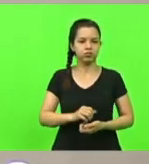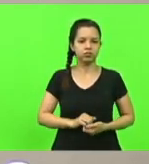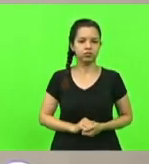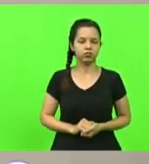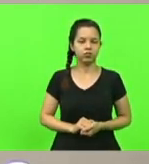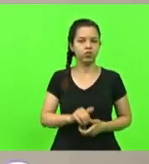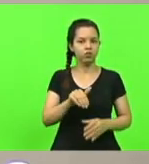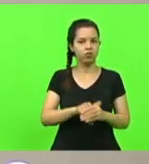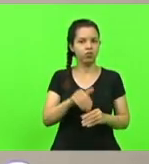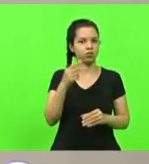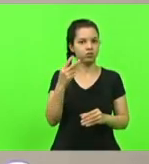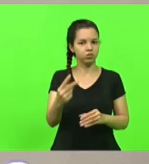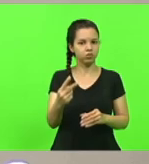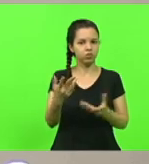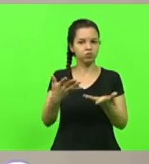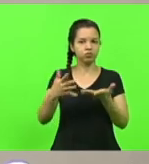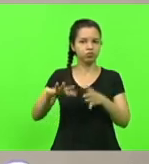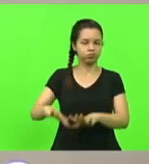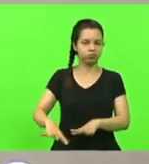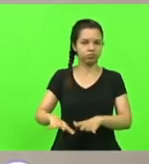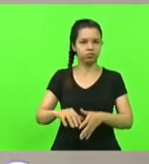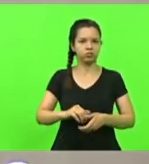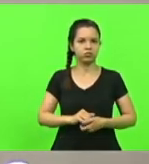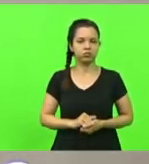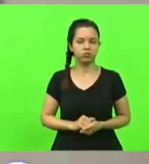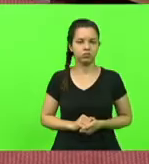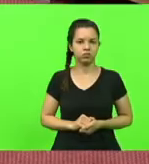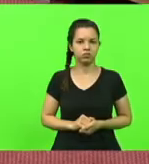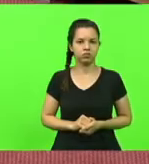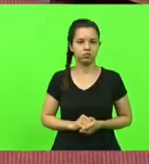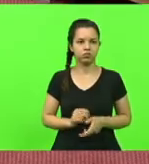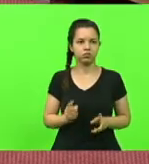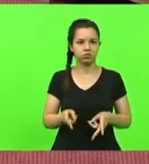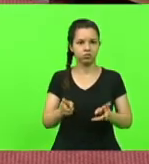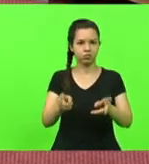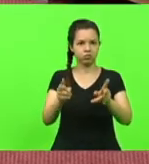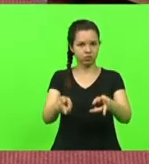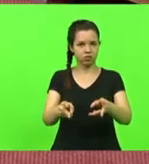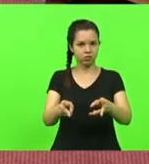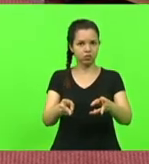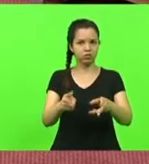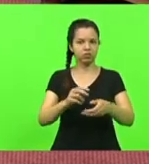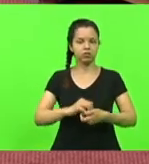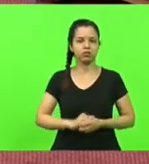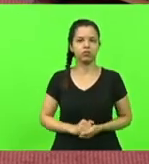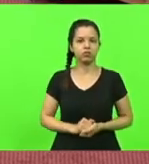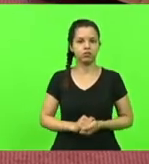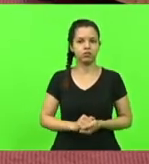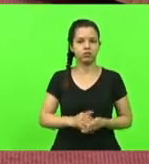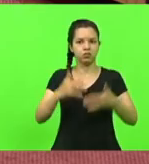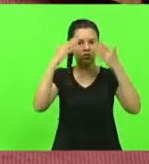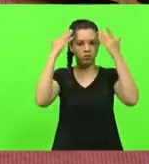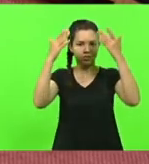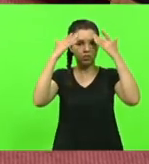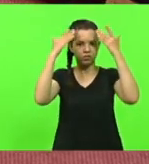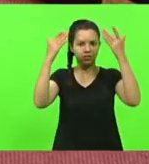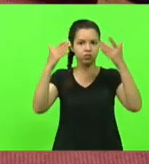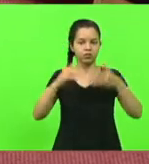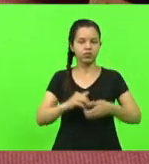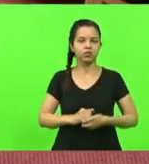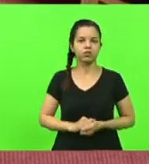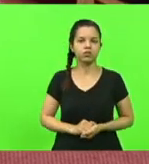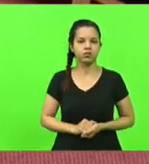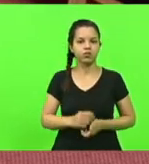vota dois, rejeita. Presidente, encaminhamento de voto. Encaminhamento de voto com a palavra do líder do governo, deputado José Milton Schaeffer. Presidente, esse